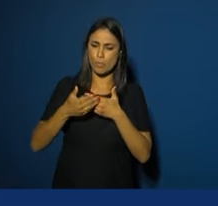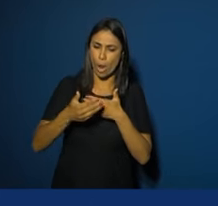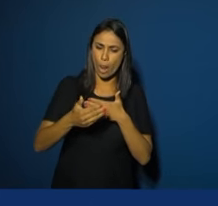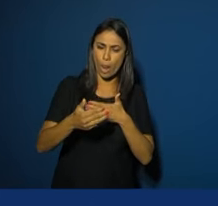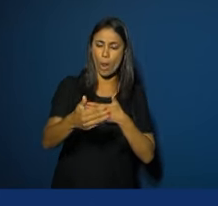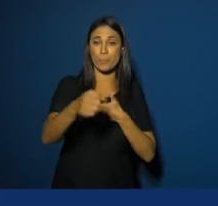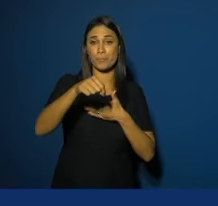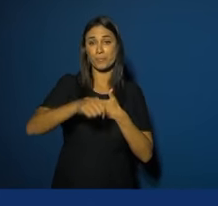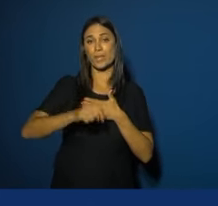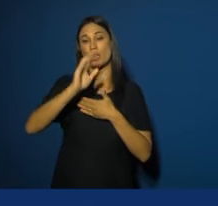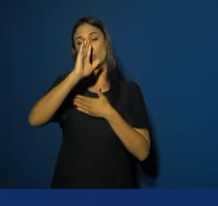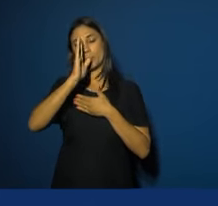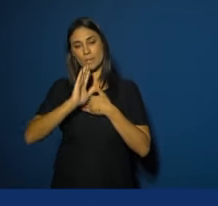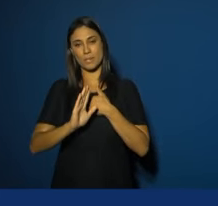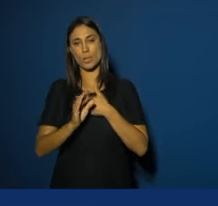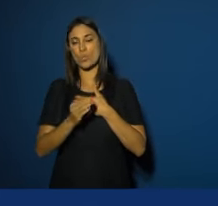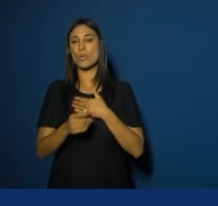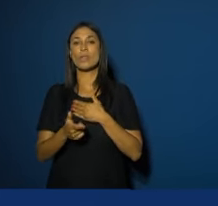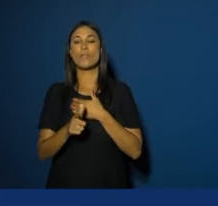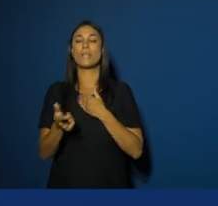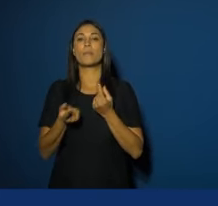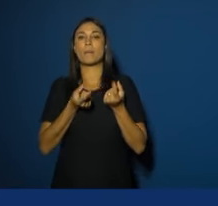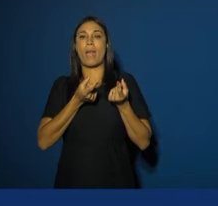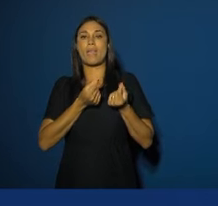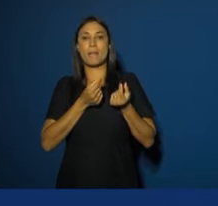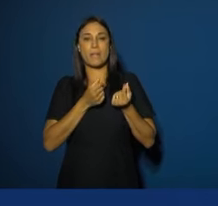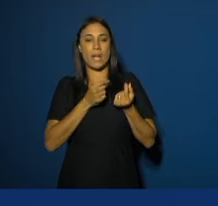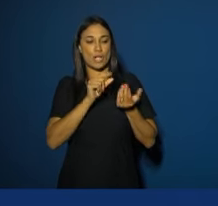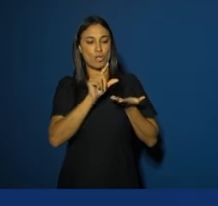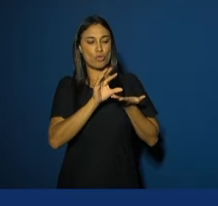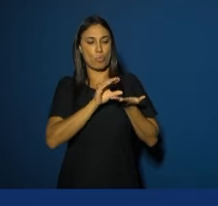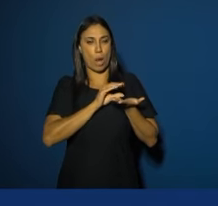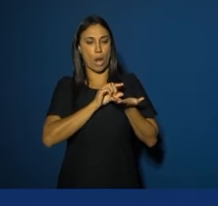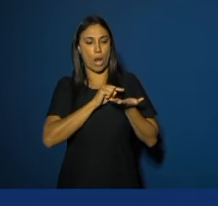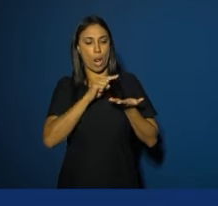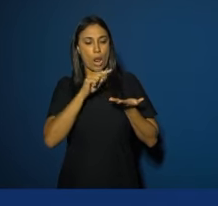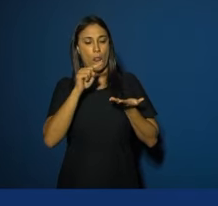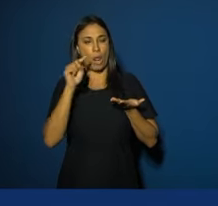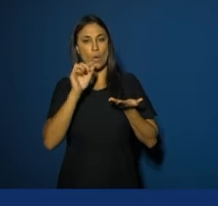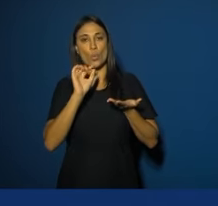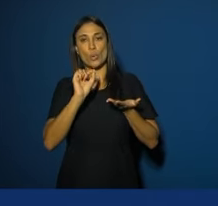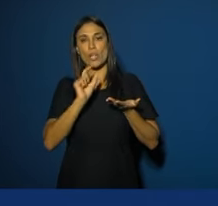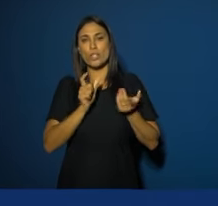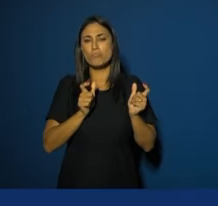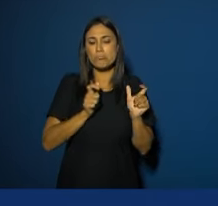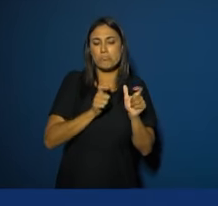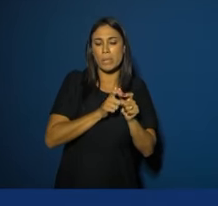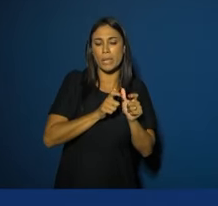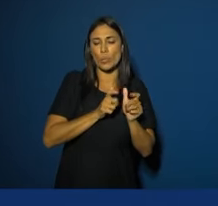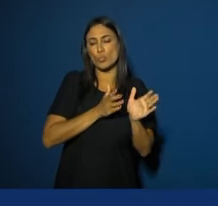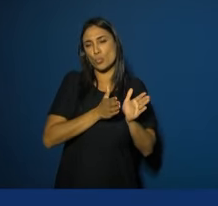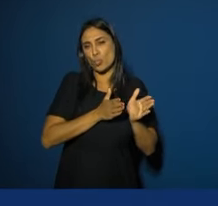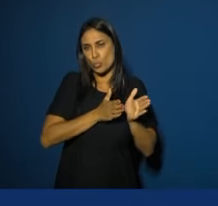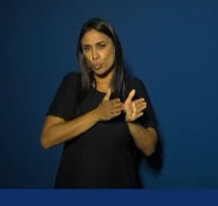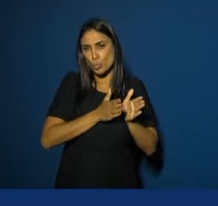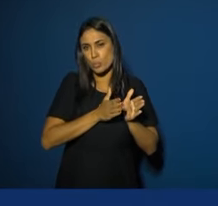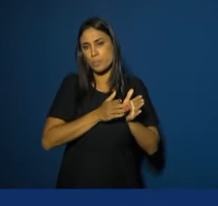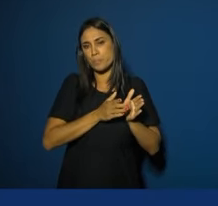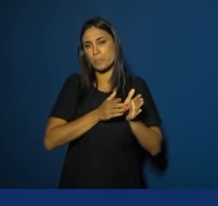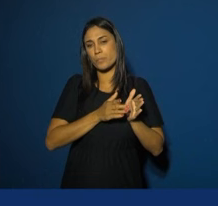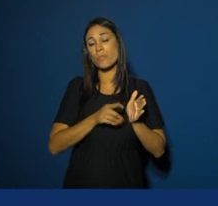Brasil eles obviamente não tem a rentabilidade de alguns investimentos às vezes de curto prazo e o que